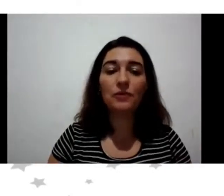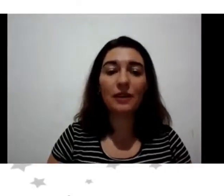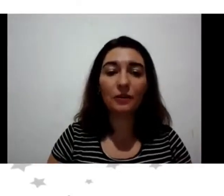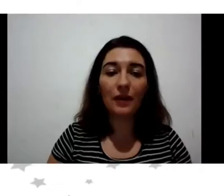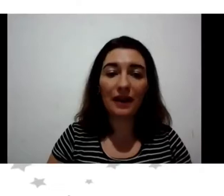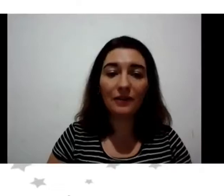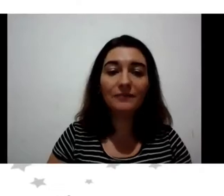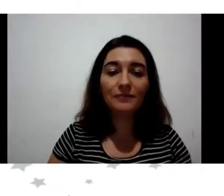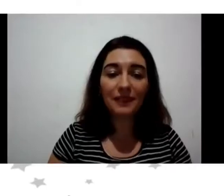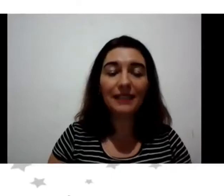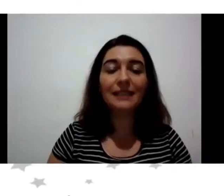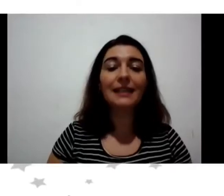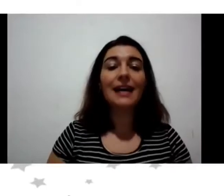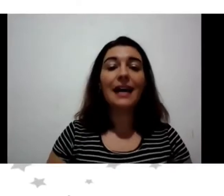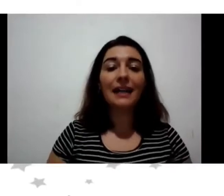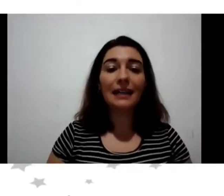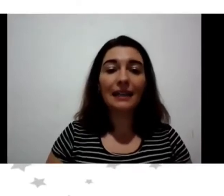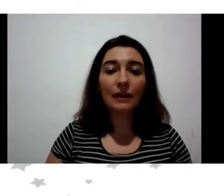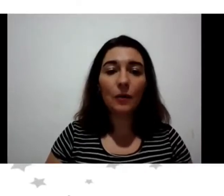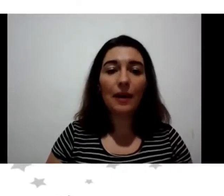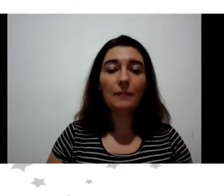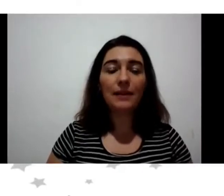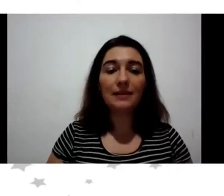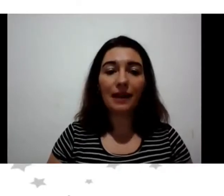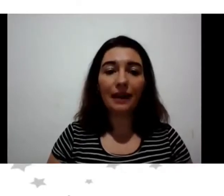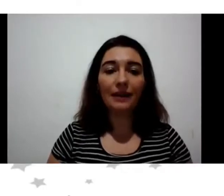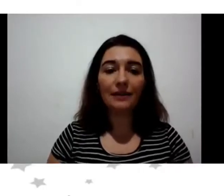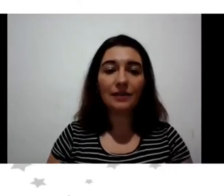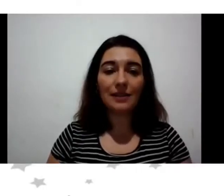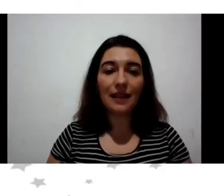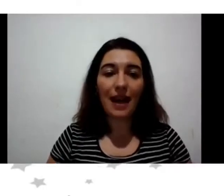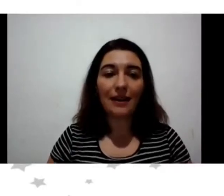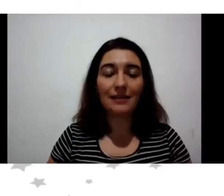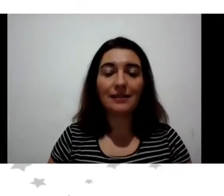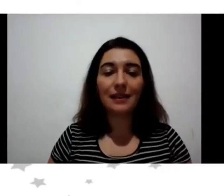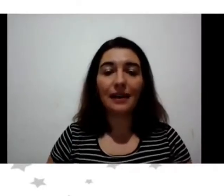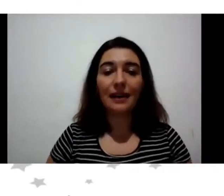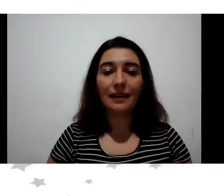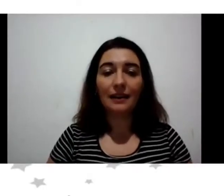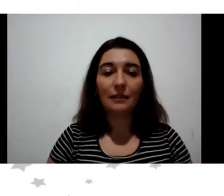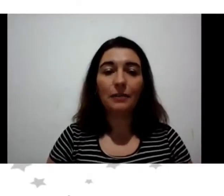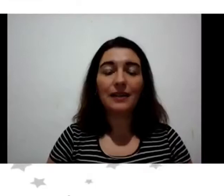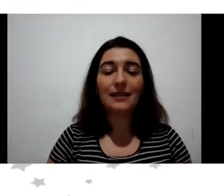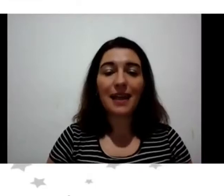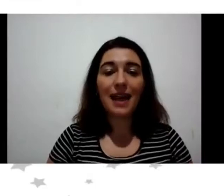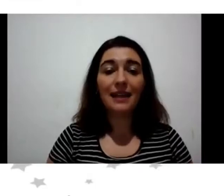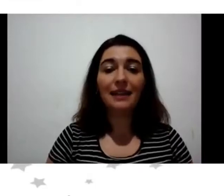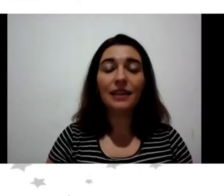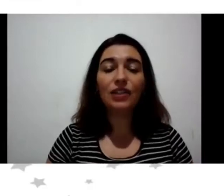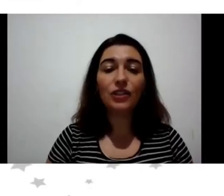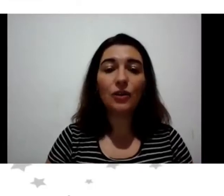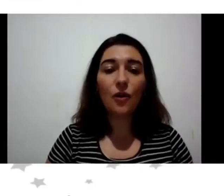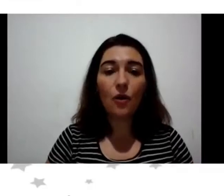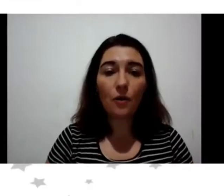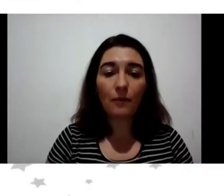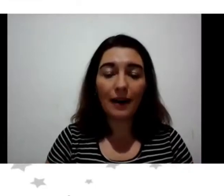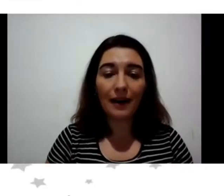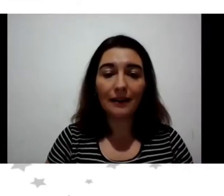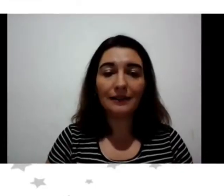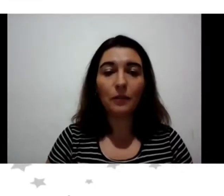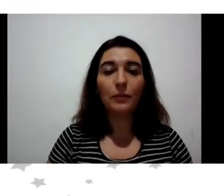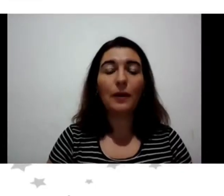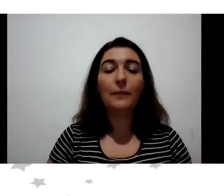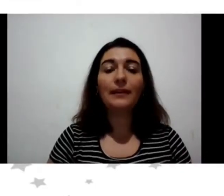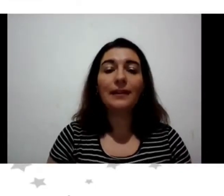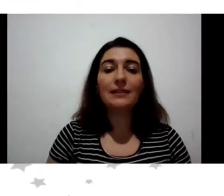erro conceitual, né? Língua brasileira de sinais. Libras é